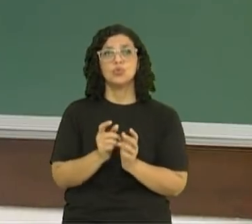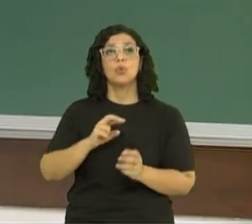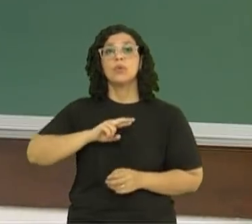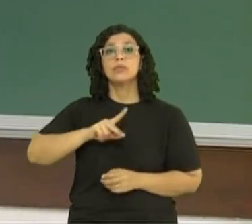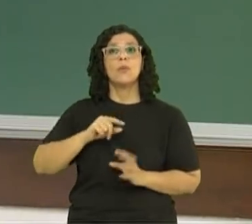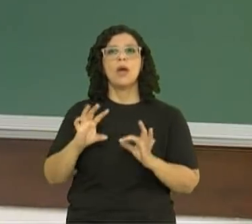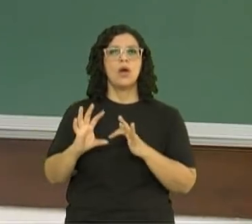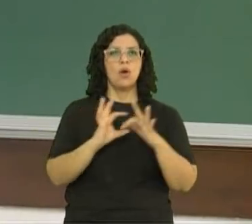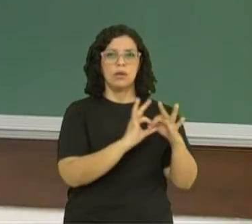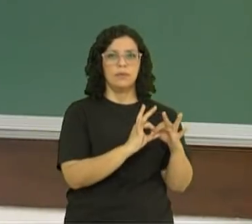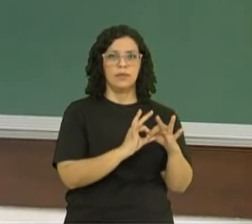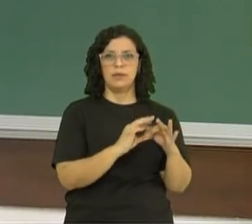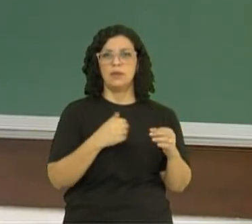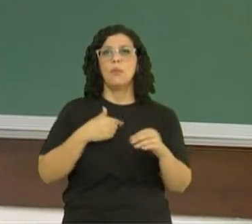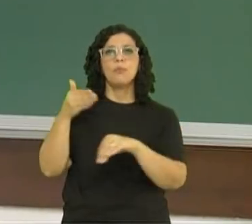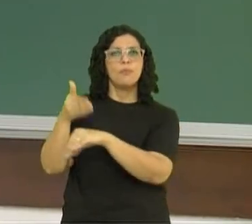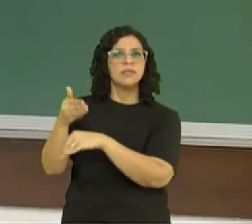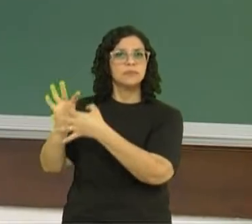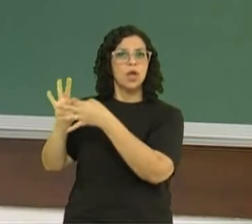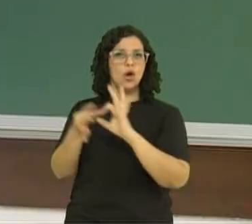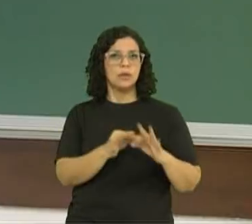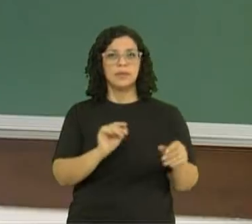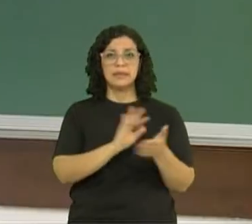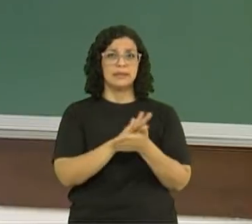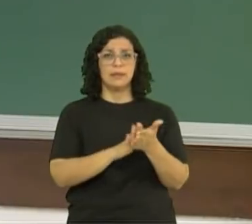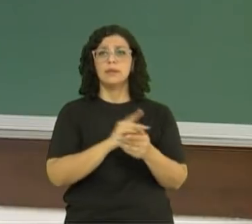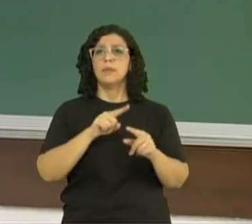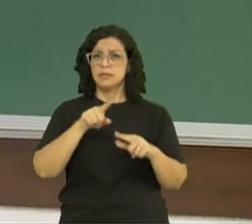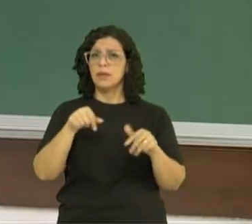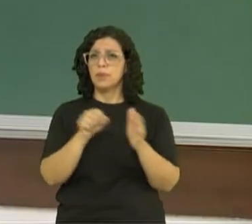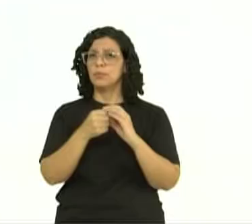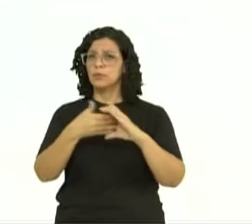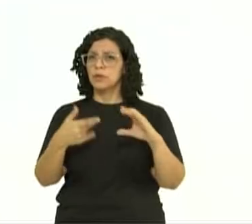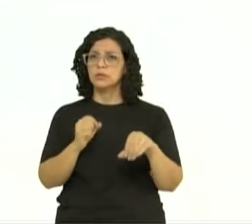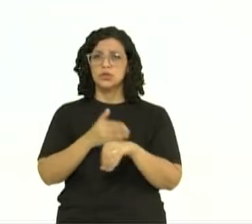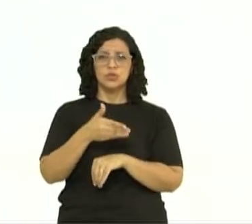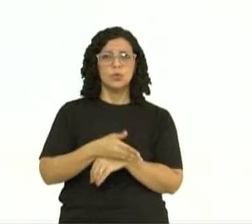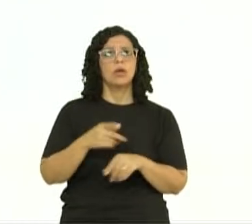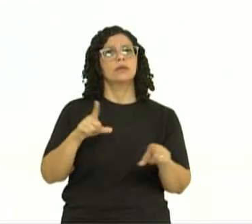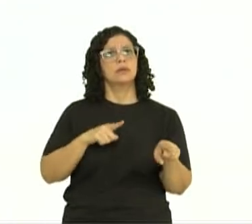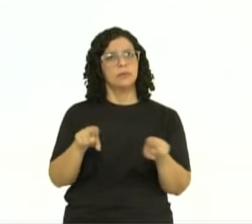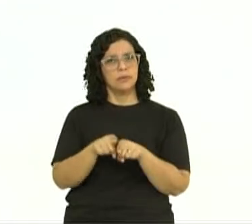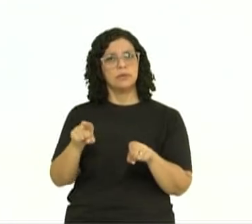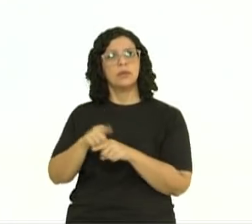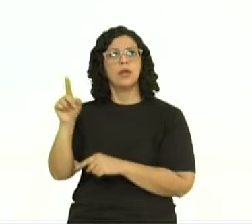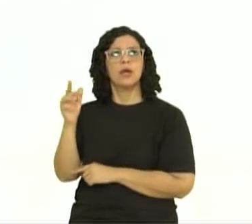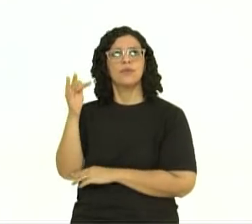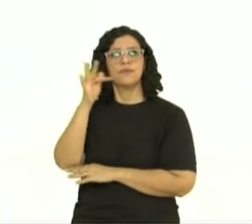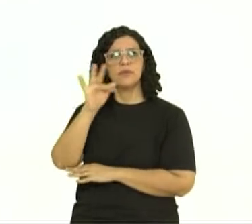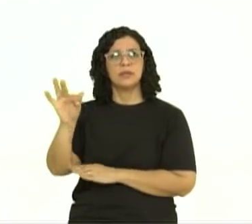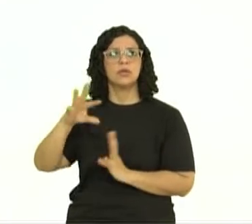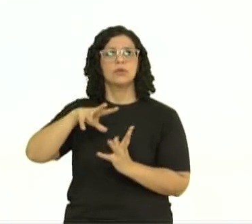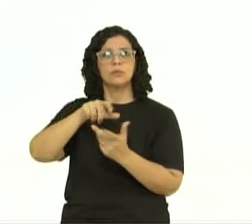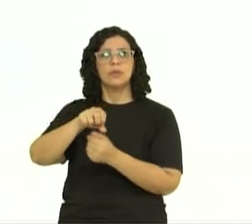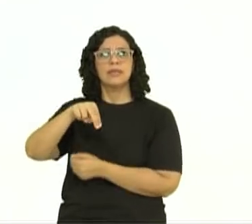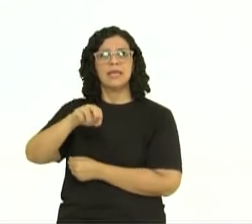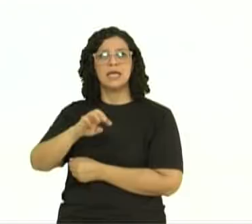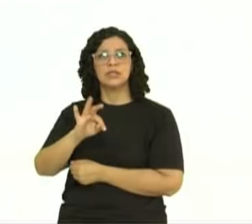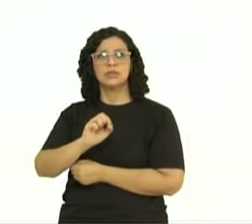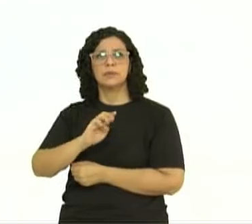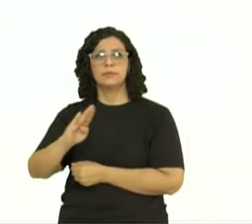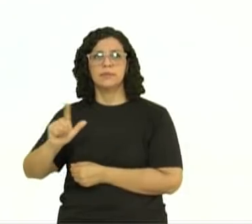não olímpicos. Então esses esportes não estão nas Olimpíadas, mas também nós vimos nas nossas aulas, né? Que é a Federação Internacional de